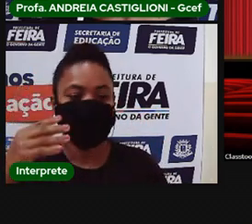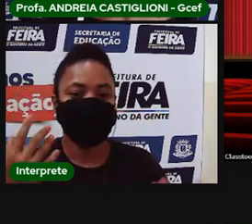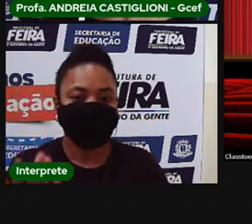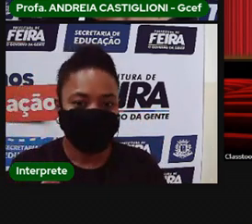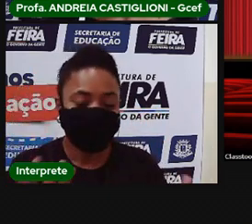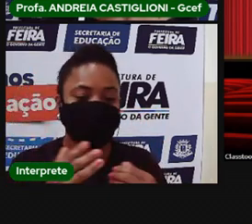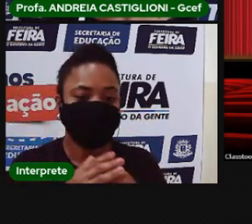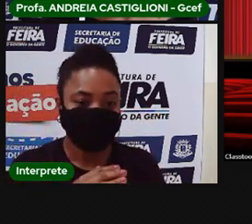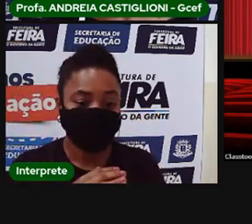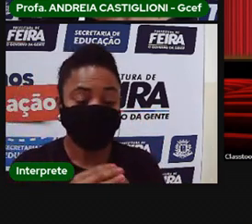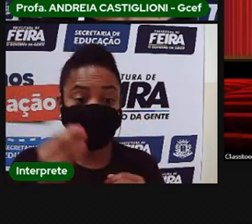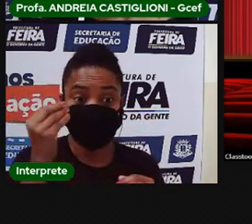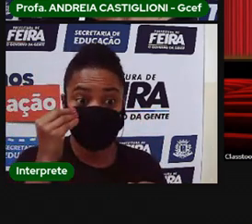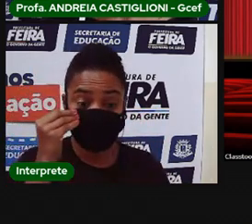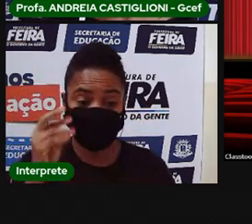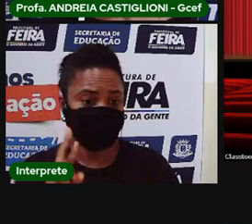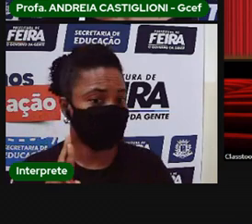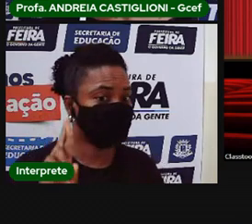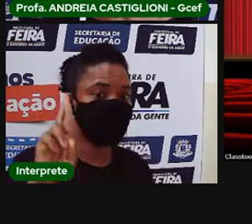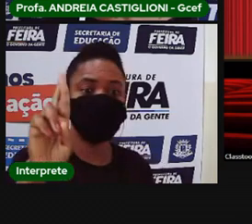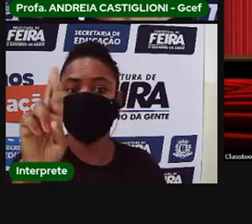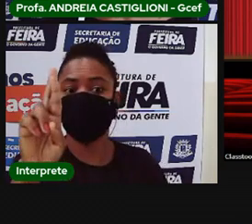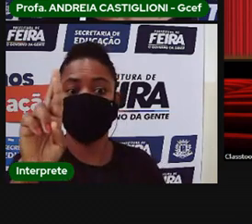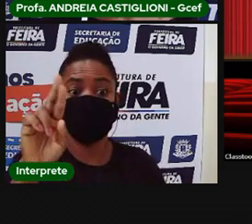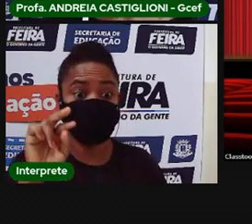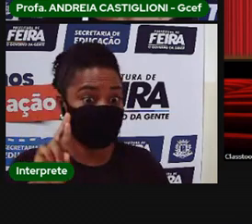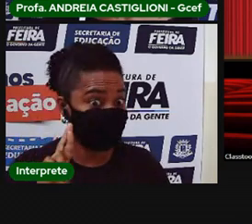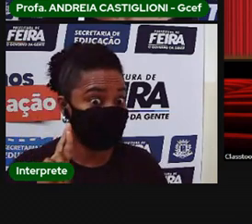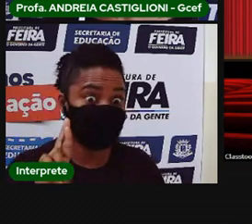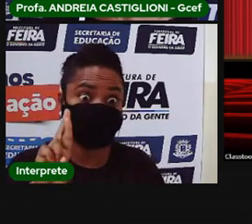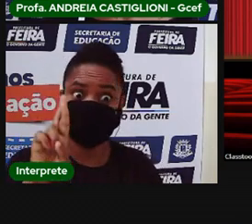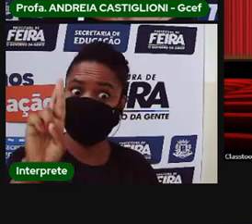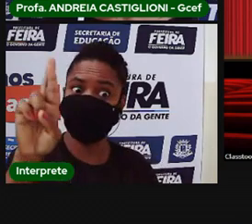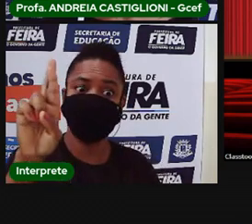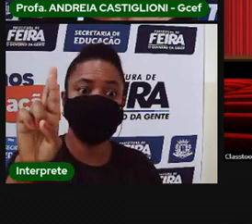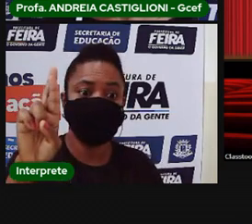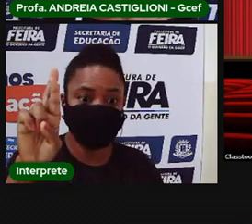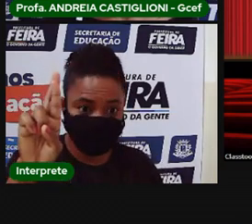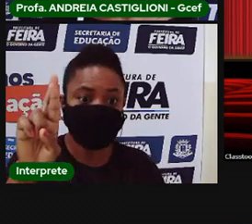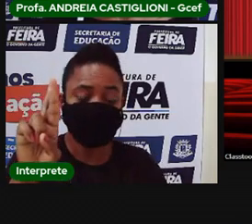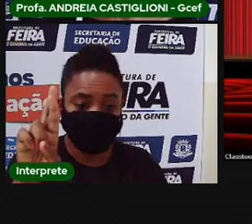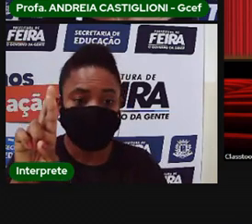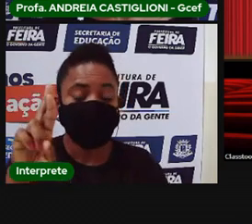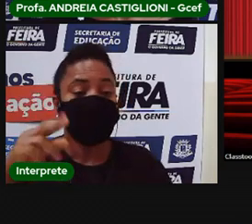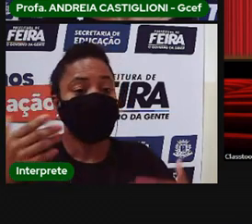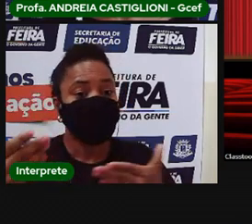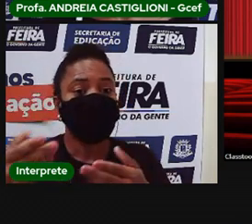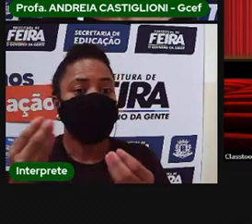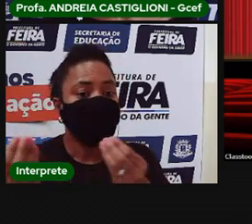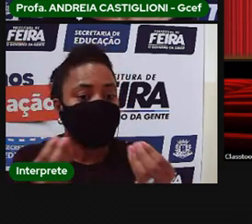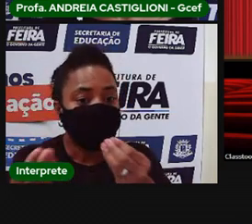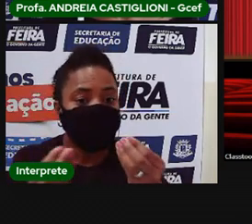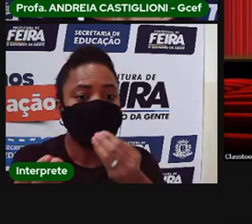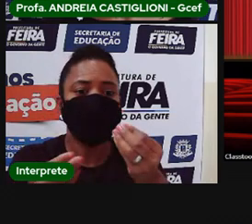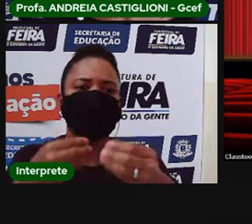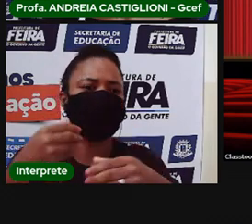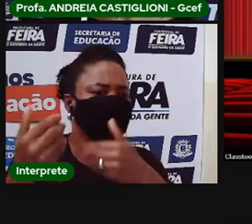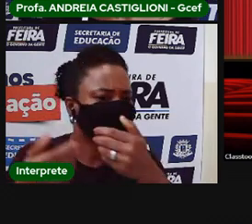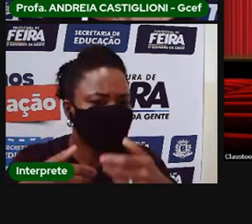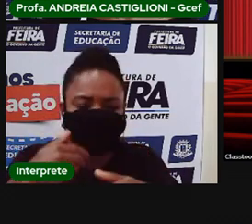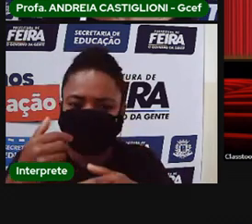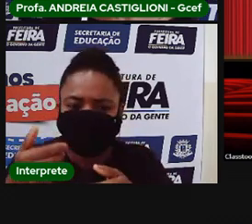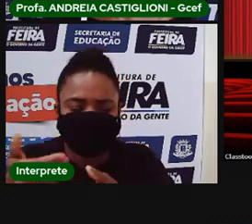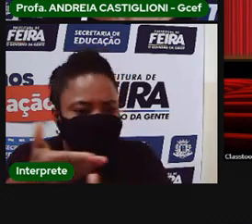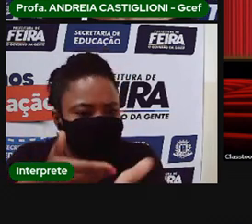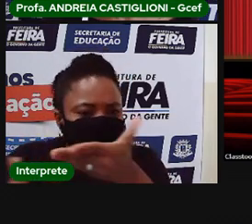essa autonomia, é você ter essa autonomia para estar lidando no dia a dia, no contexto em que você